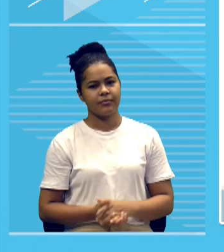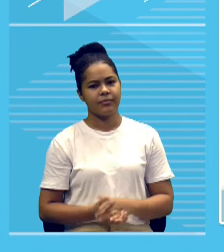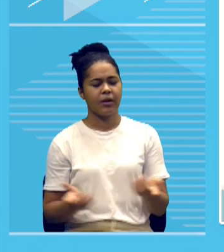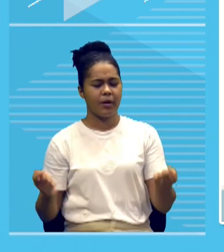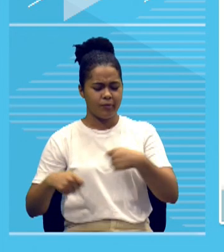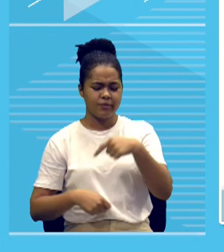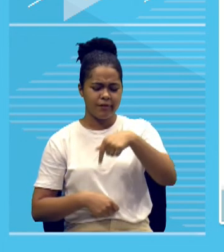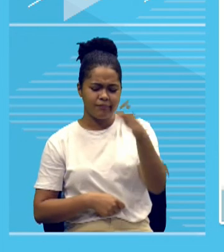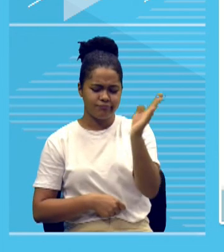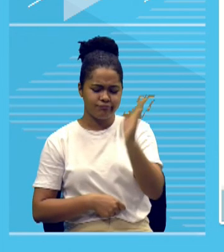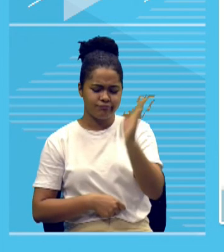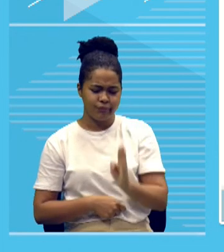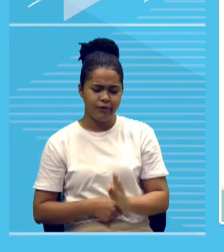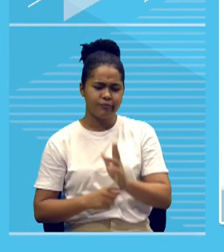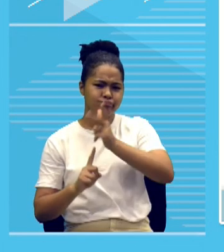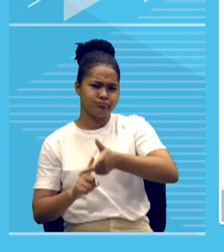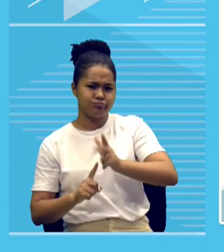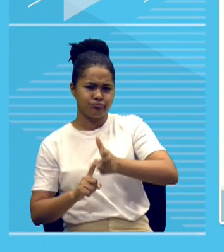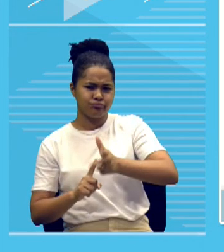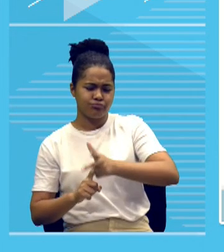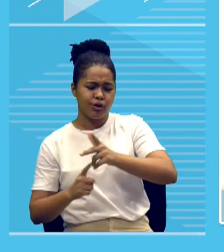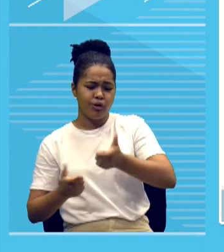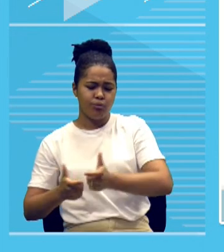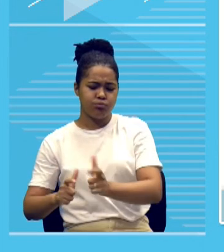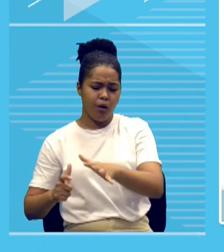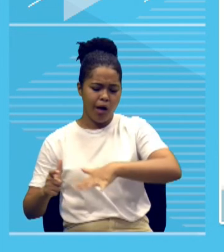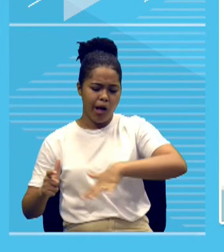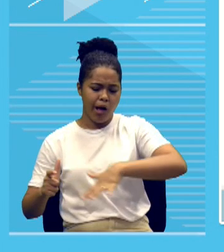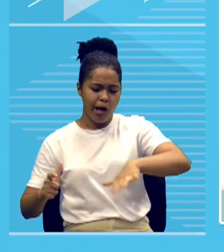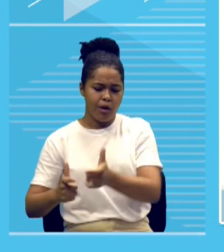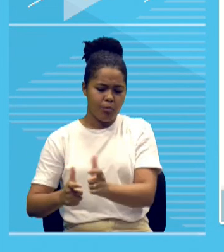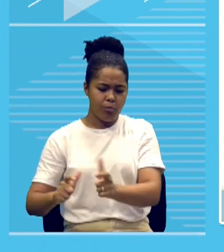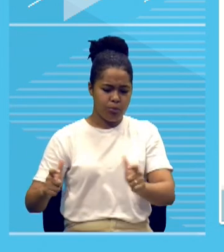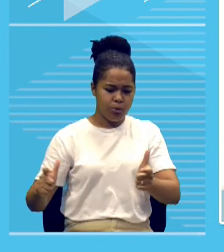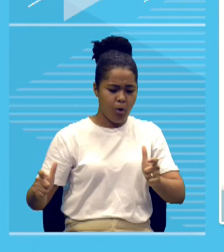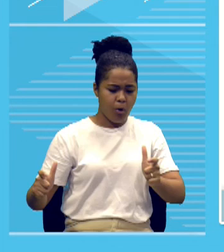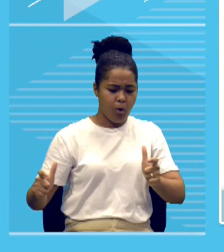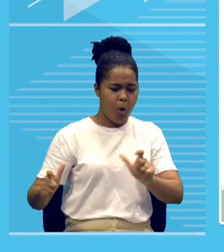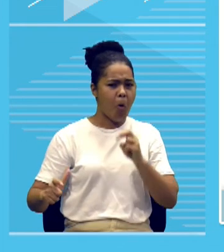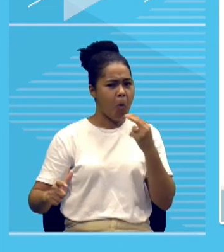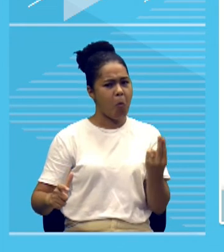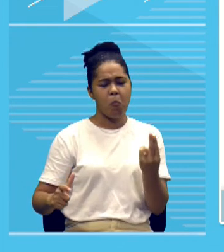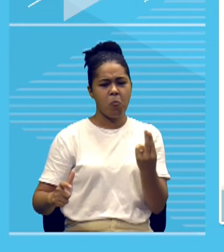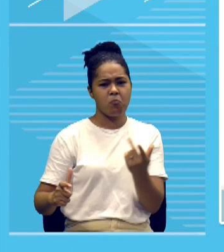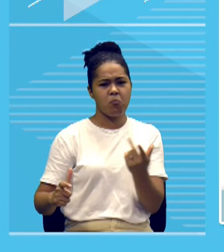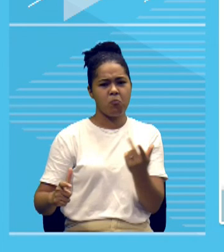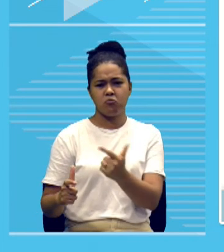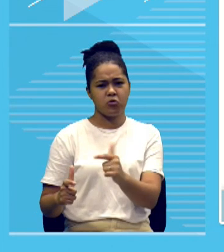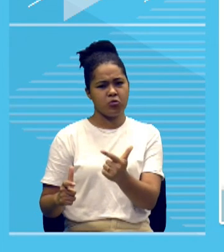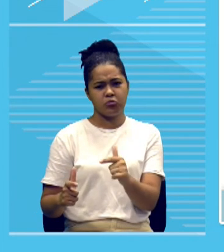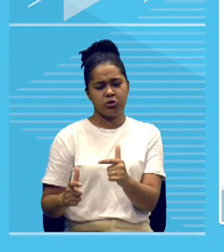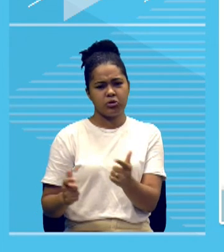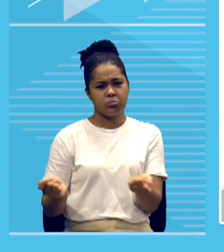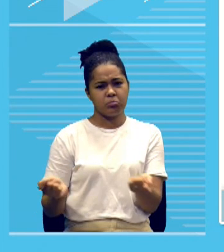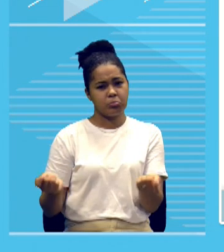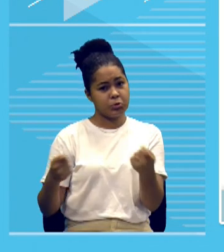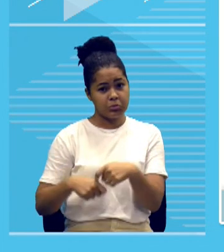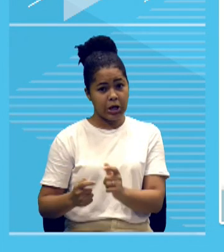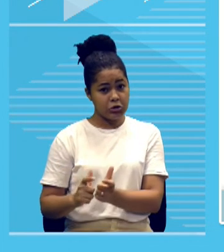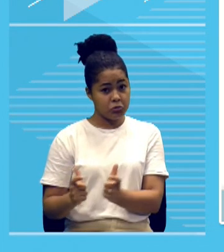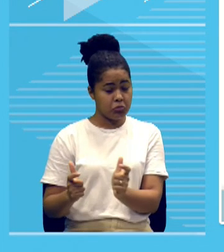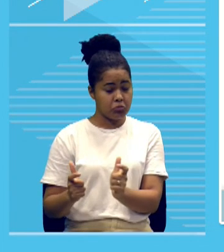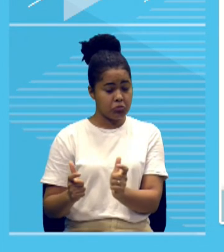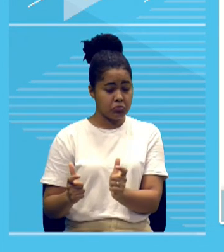guinor parou não tem mais espaço para instalar aerogeradores pergunta curiosa